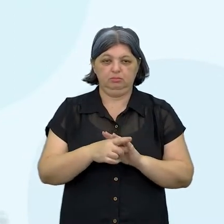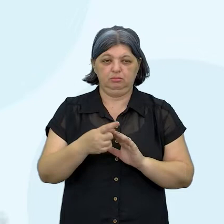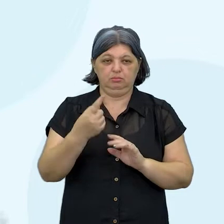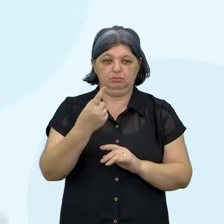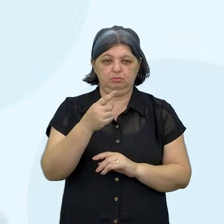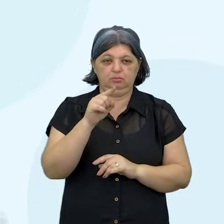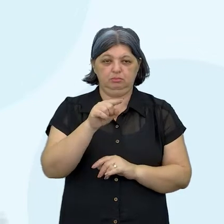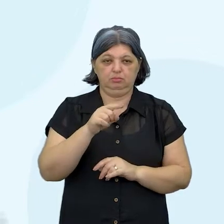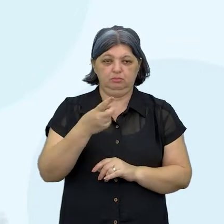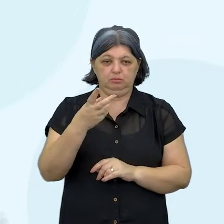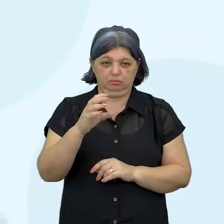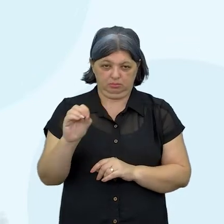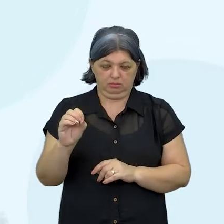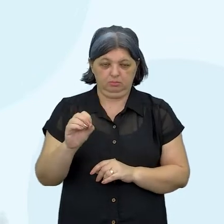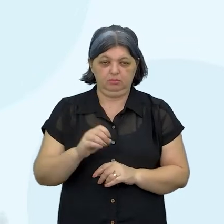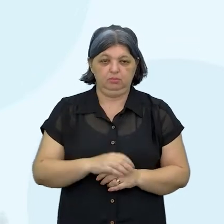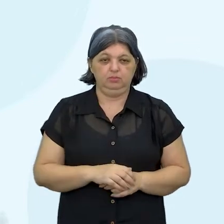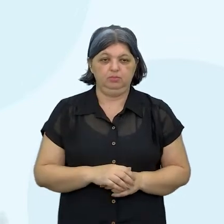eu preciso.